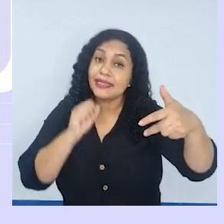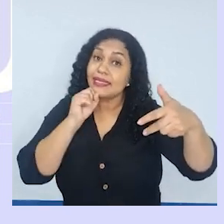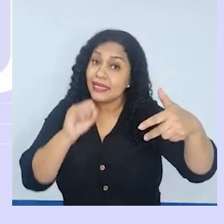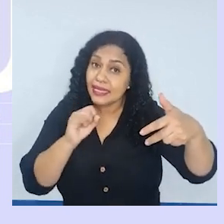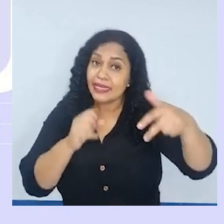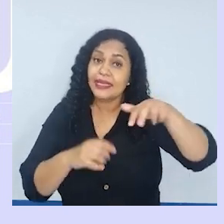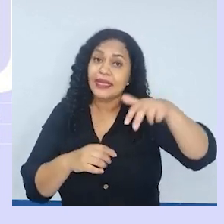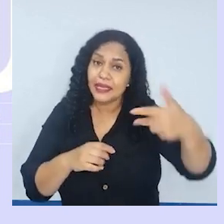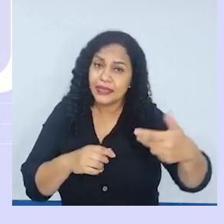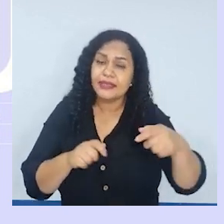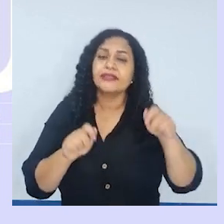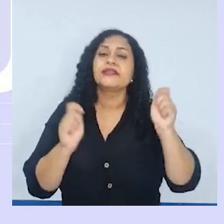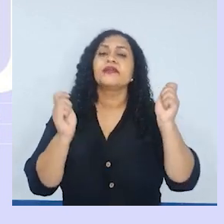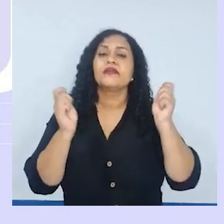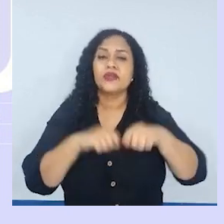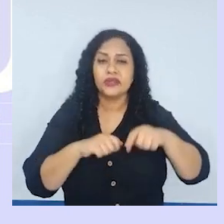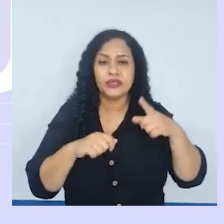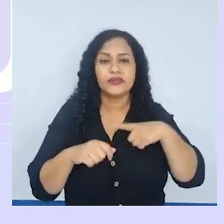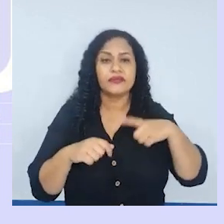ele iria se machucar.